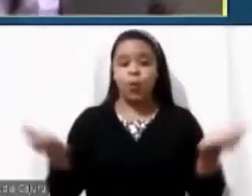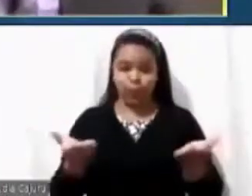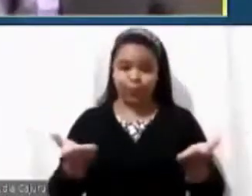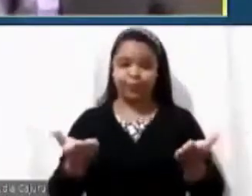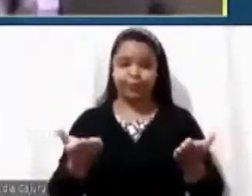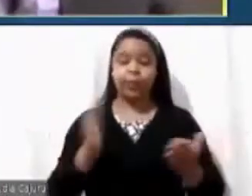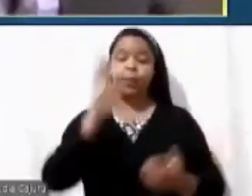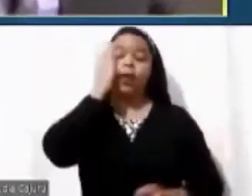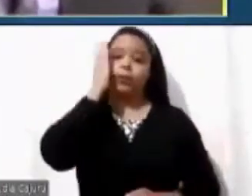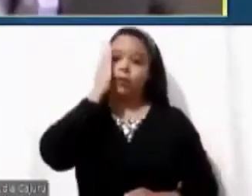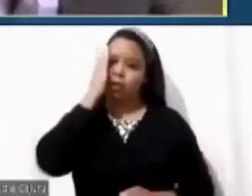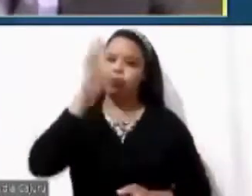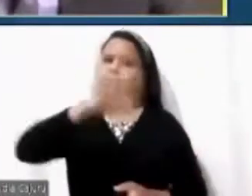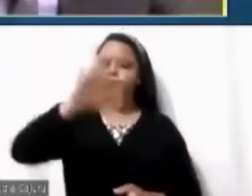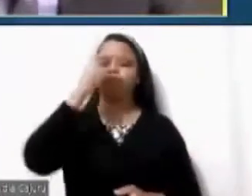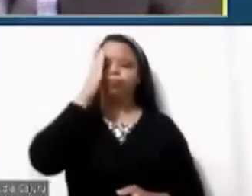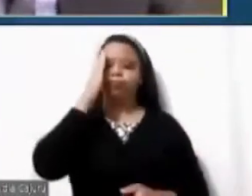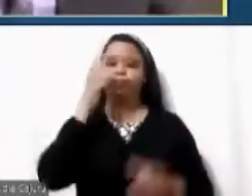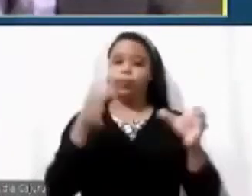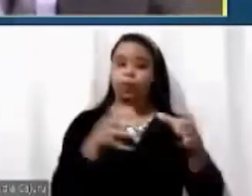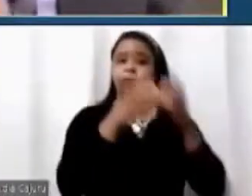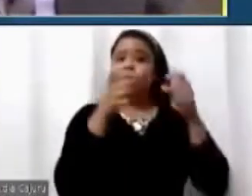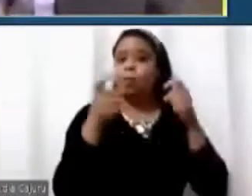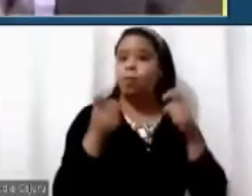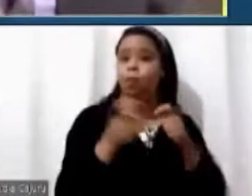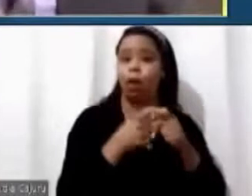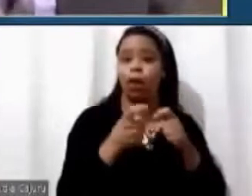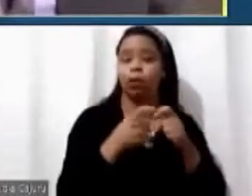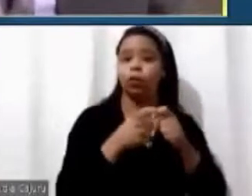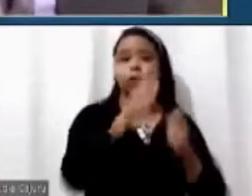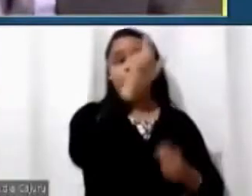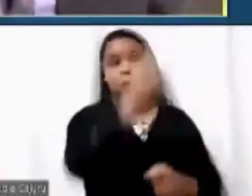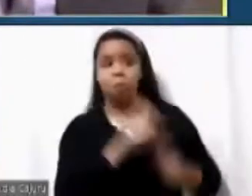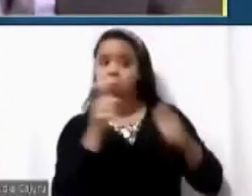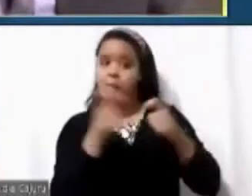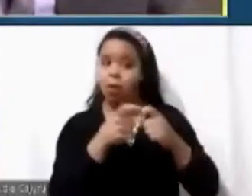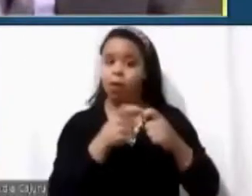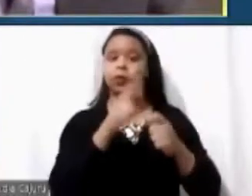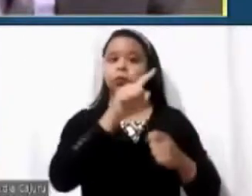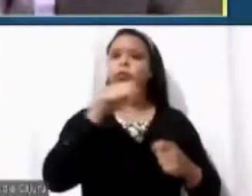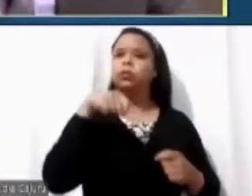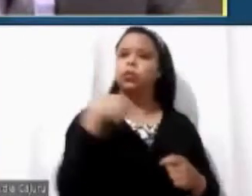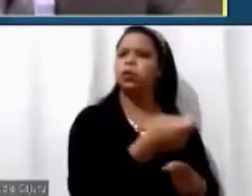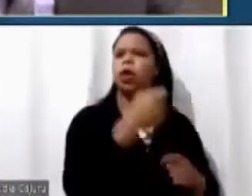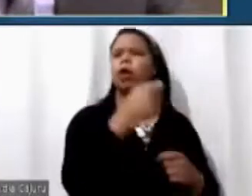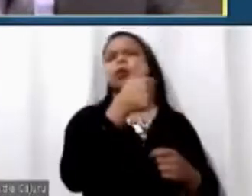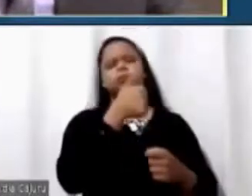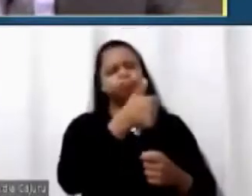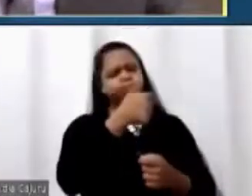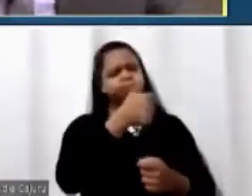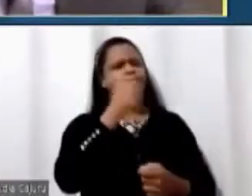sendo divulgado diante de problemas, dificuldades, para poder exercer sua atividade, para